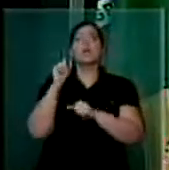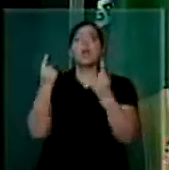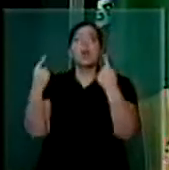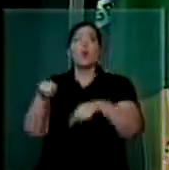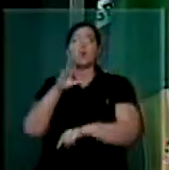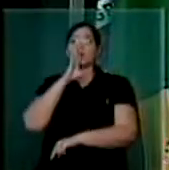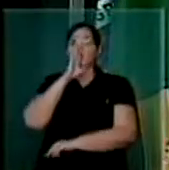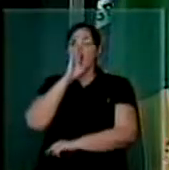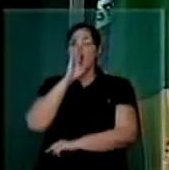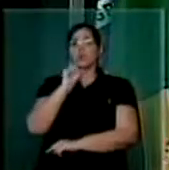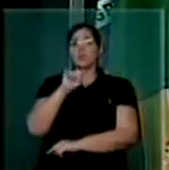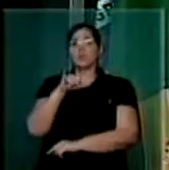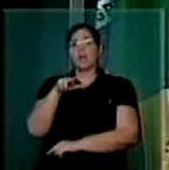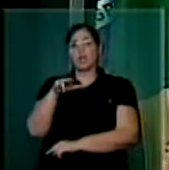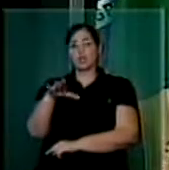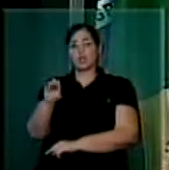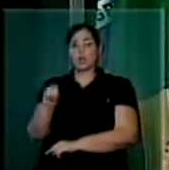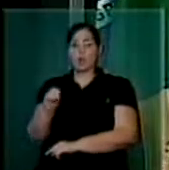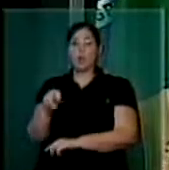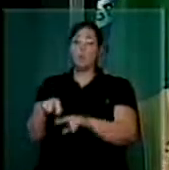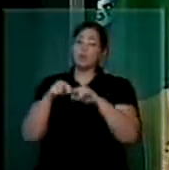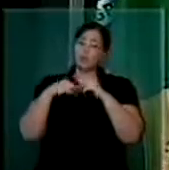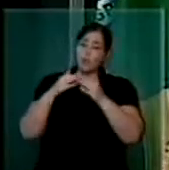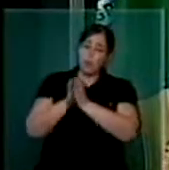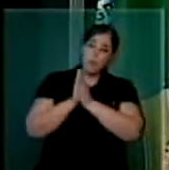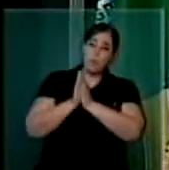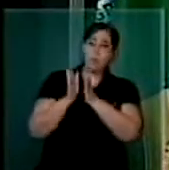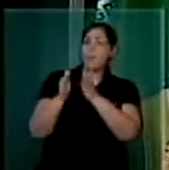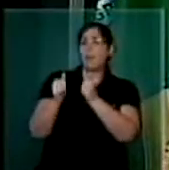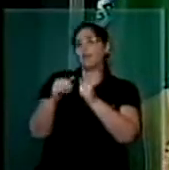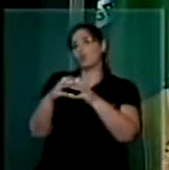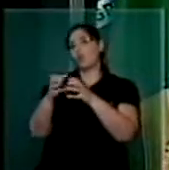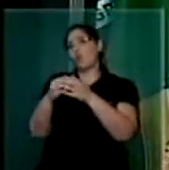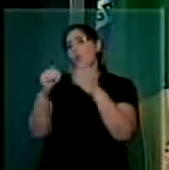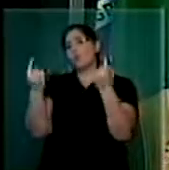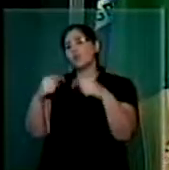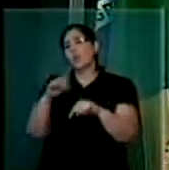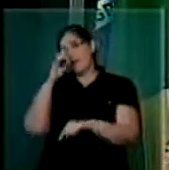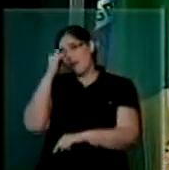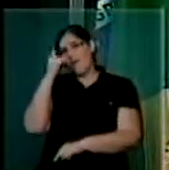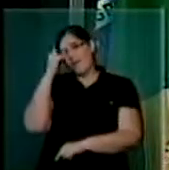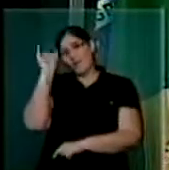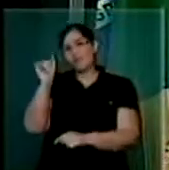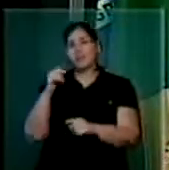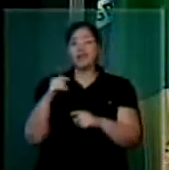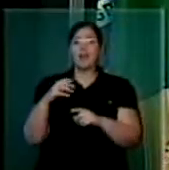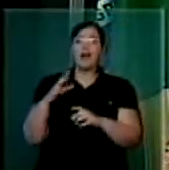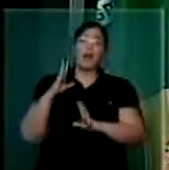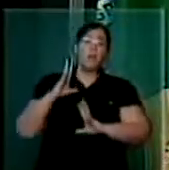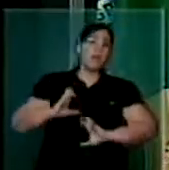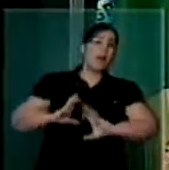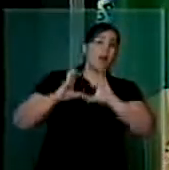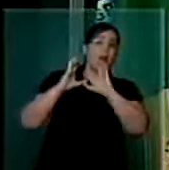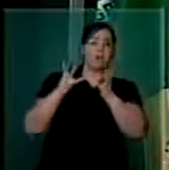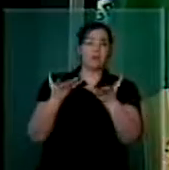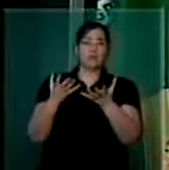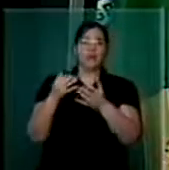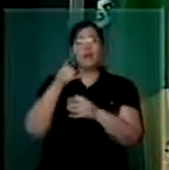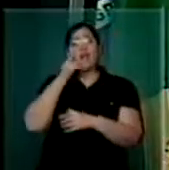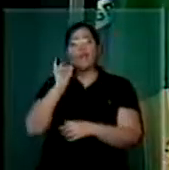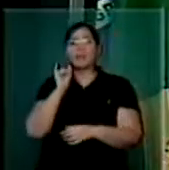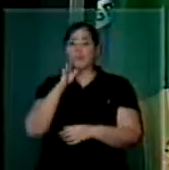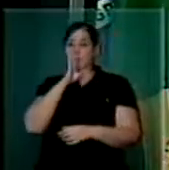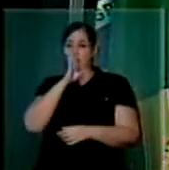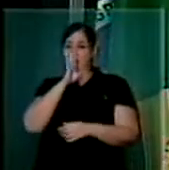silêncio. Então eu faço um apelo aqui para que a oposição não queira fazer a guerra do silêncio, do